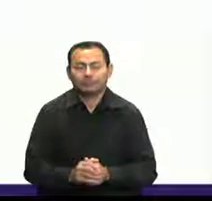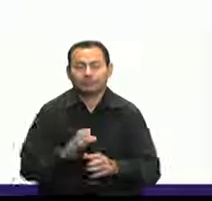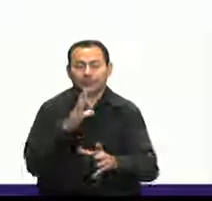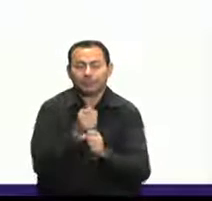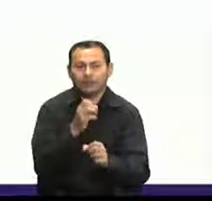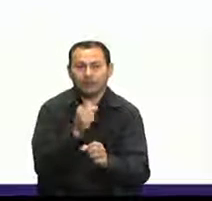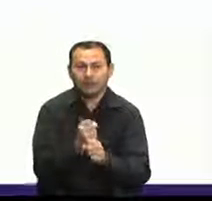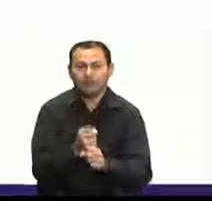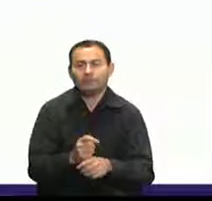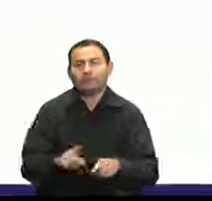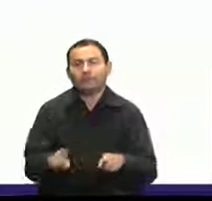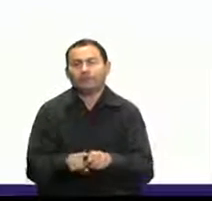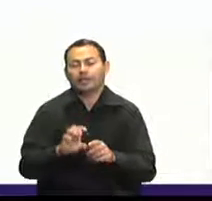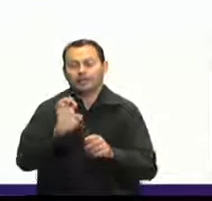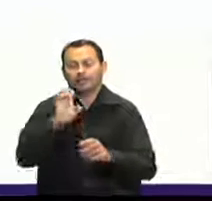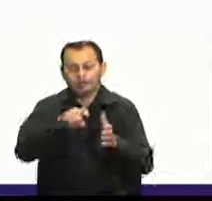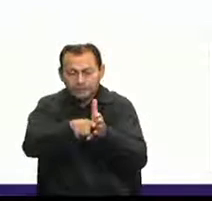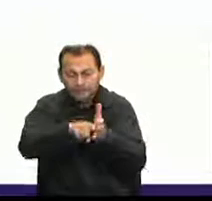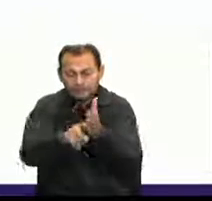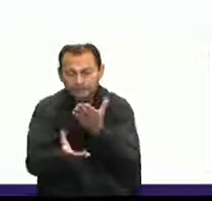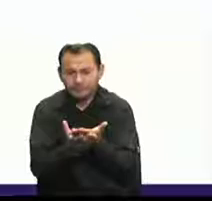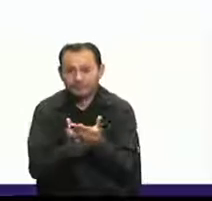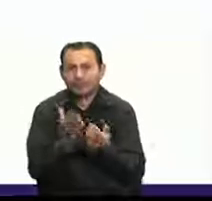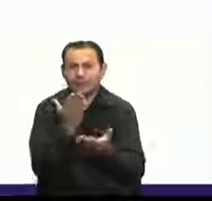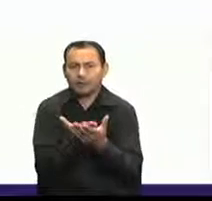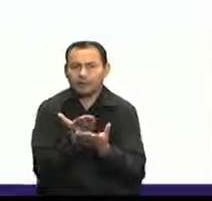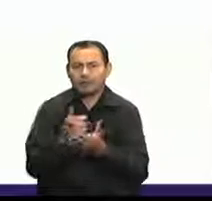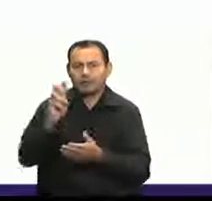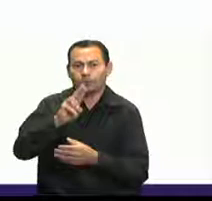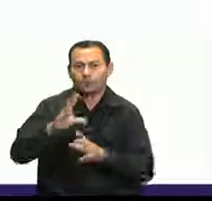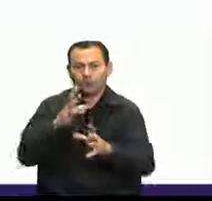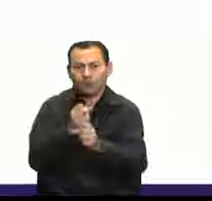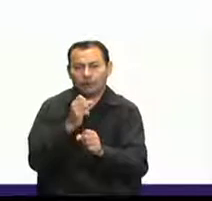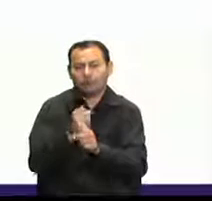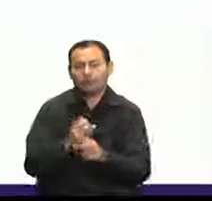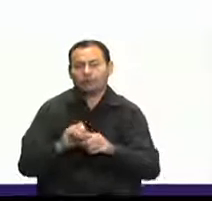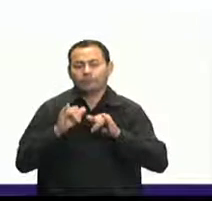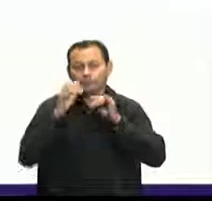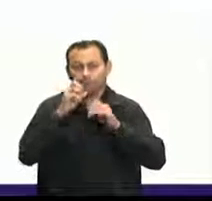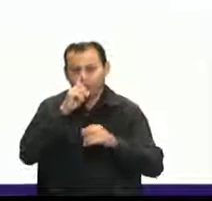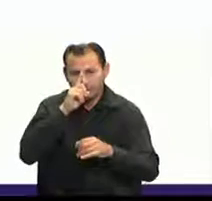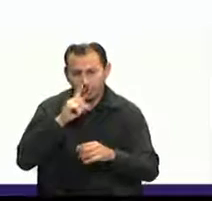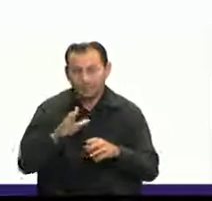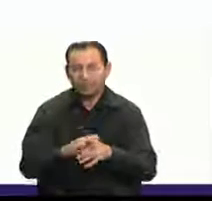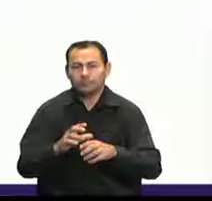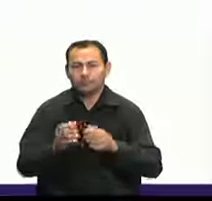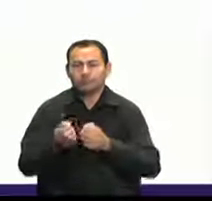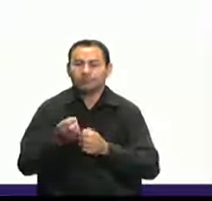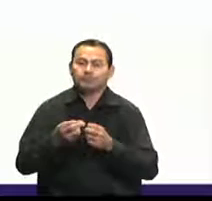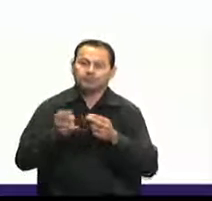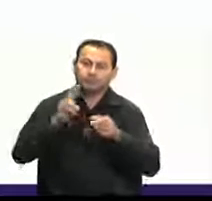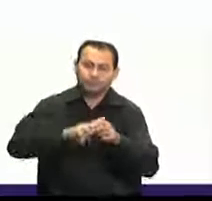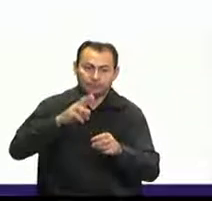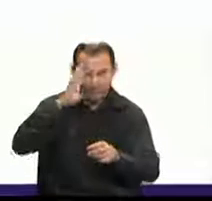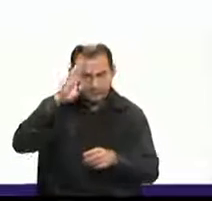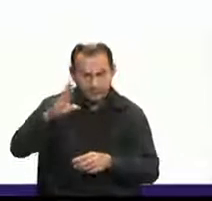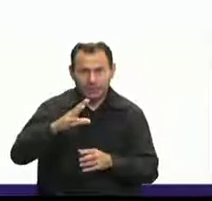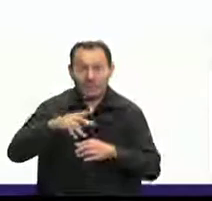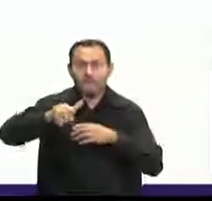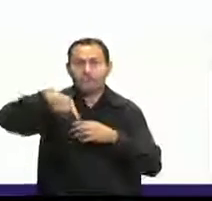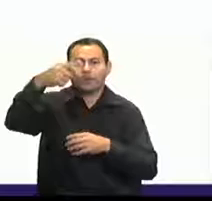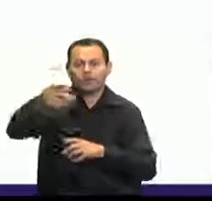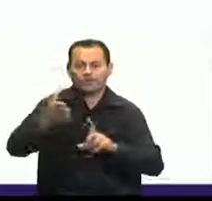contabilidade e estatística logo que vamos utilizar alguns cálculos aí para mensurar riscos de operações principalmente na